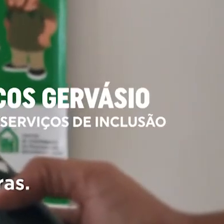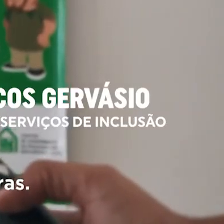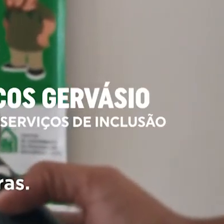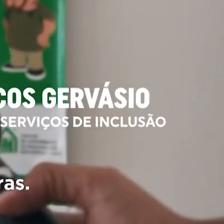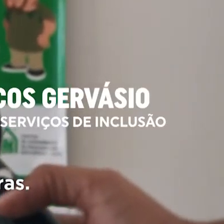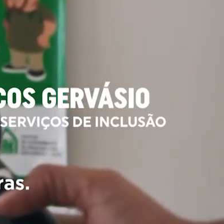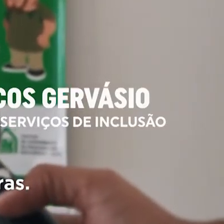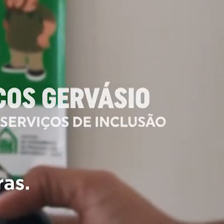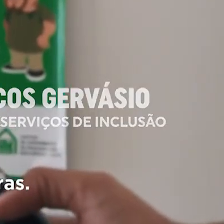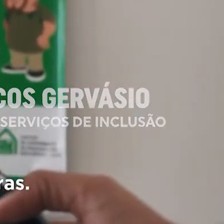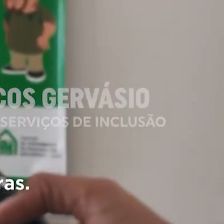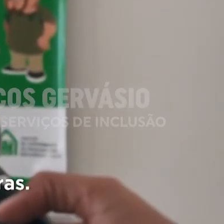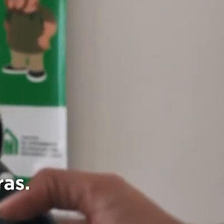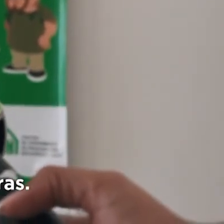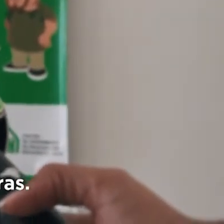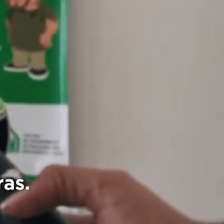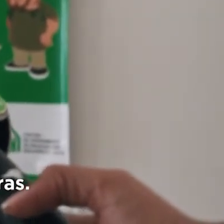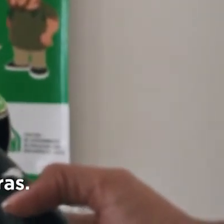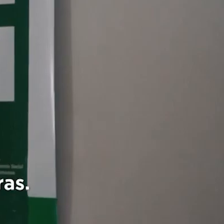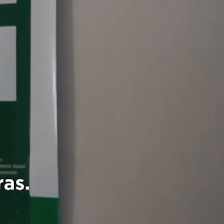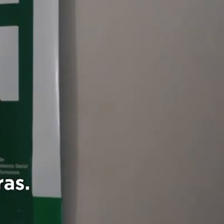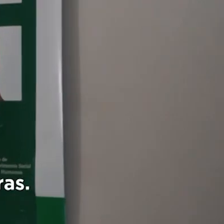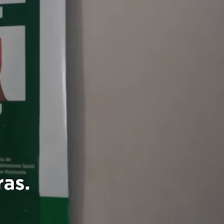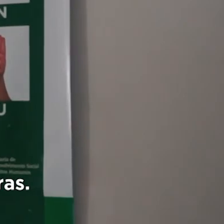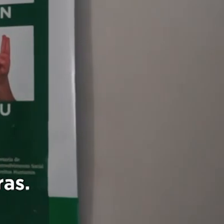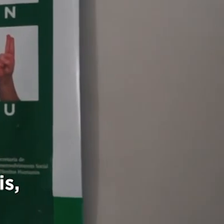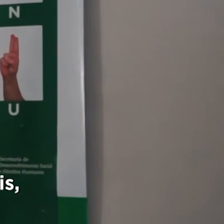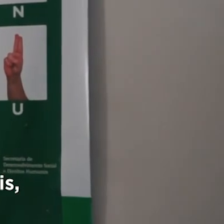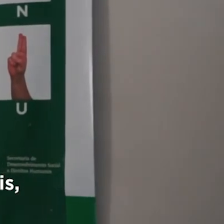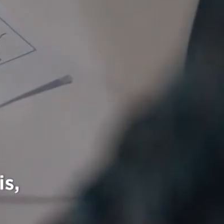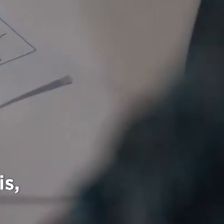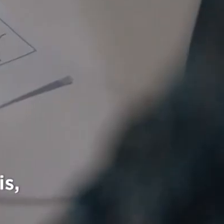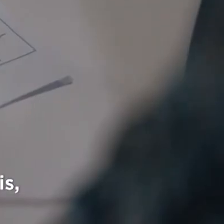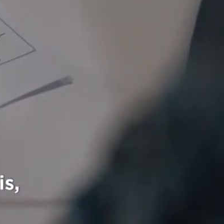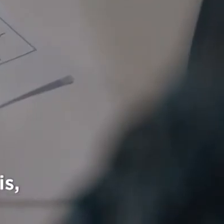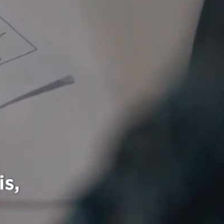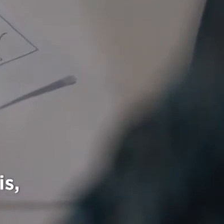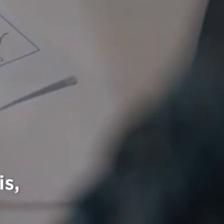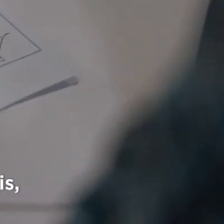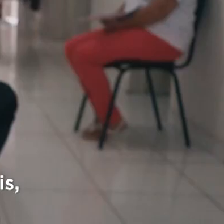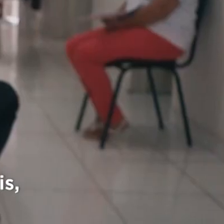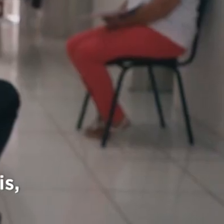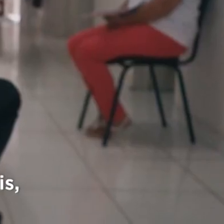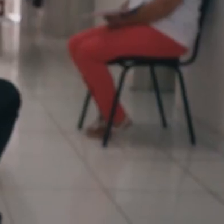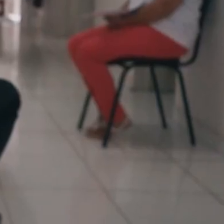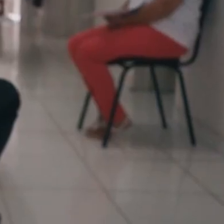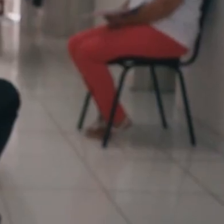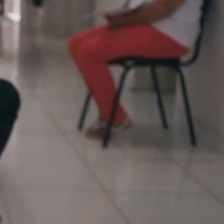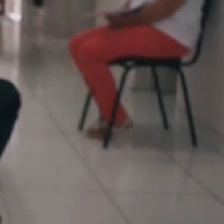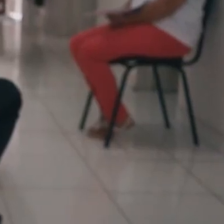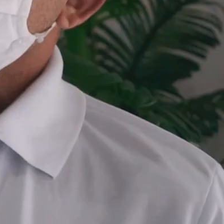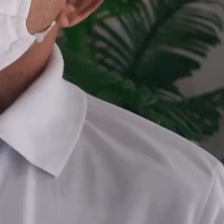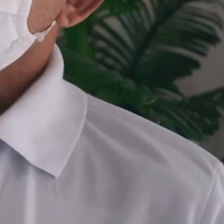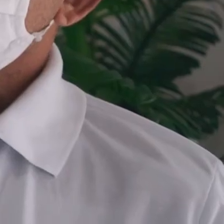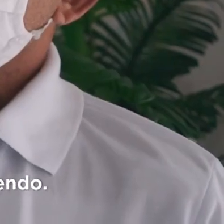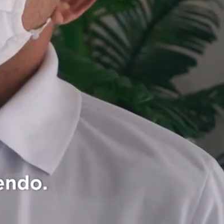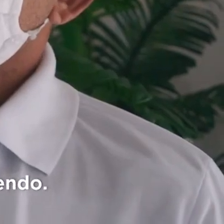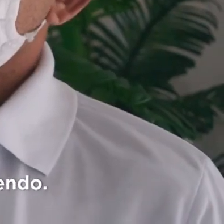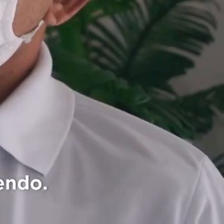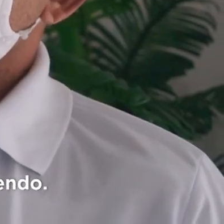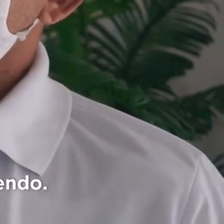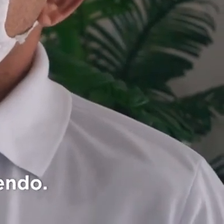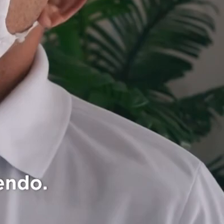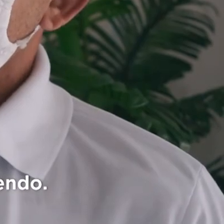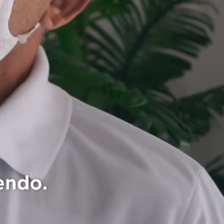sociedade em uma língua só, no caso a Libras. Se enriquecendo cada vez mais desse projeto maravilhoso que